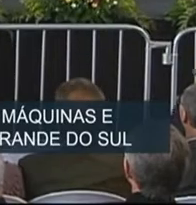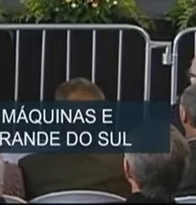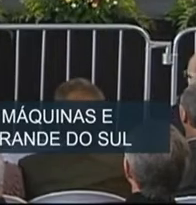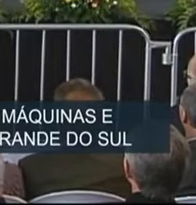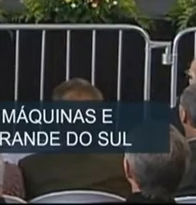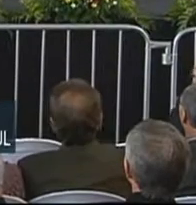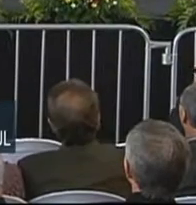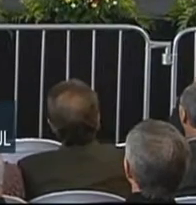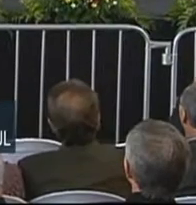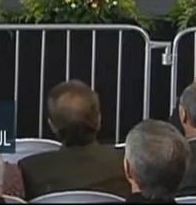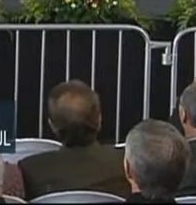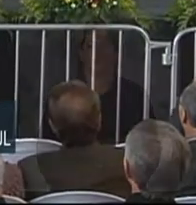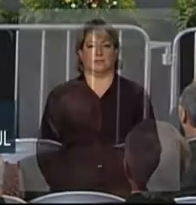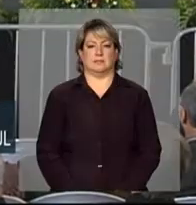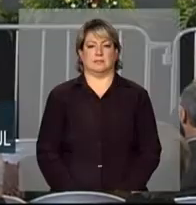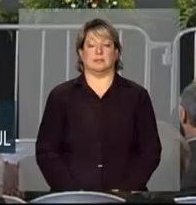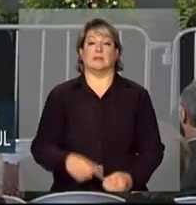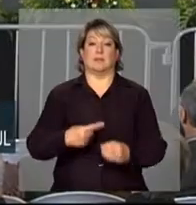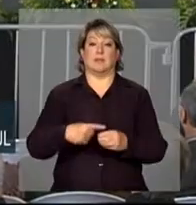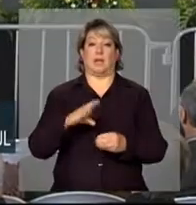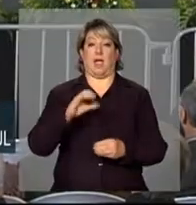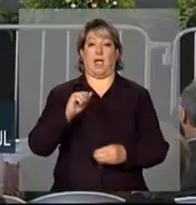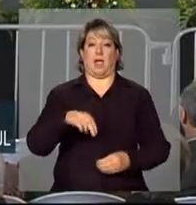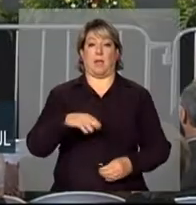Canguçu, Gerson Cardoso Nunes.